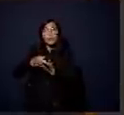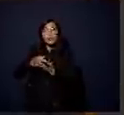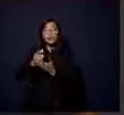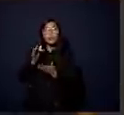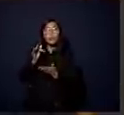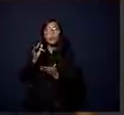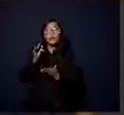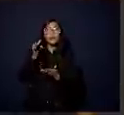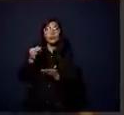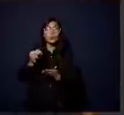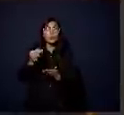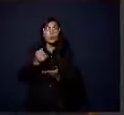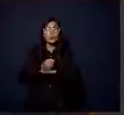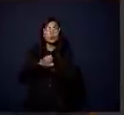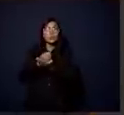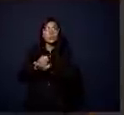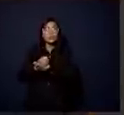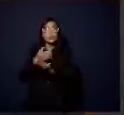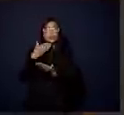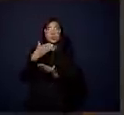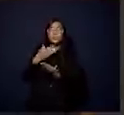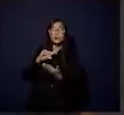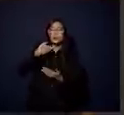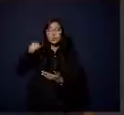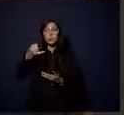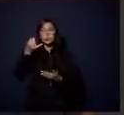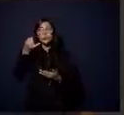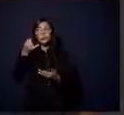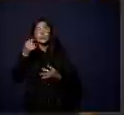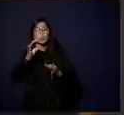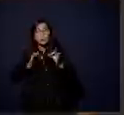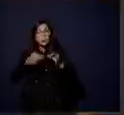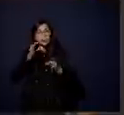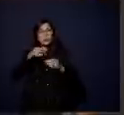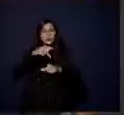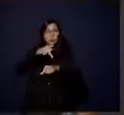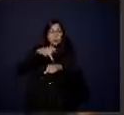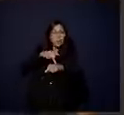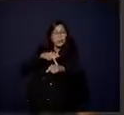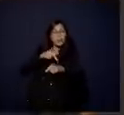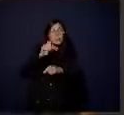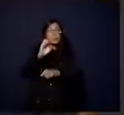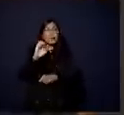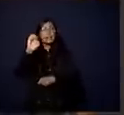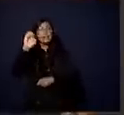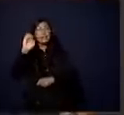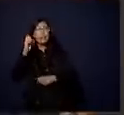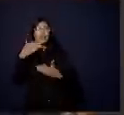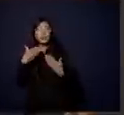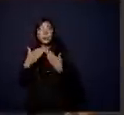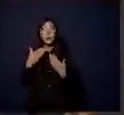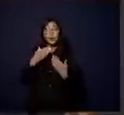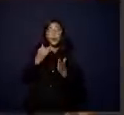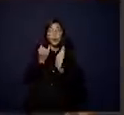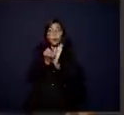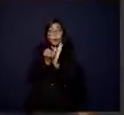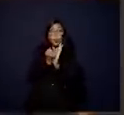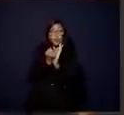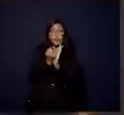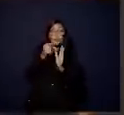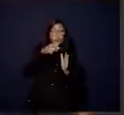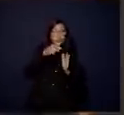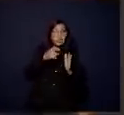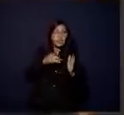quer cobrar nos estímulos significa operações entre jurisições pode ser entre países entre Estados o imposto pertence a jurisdição de